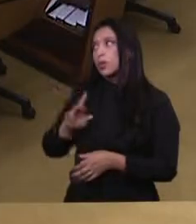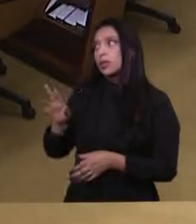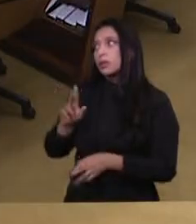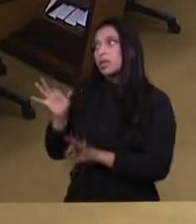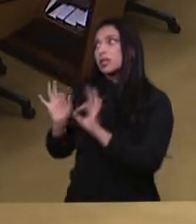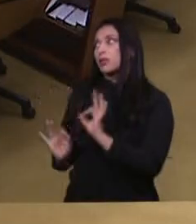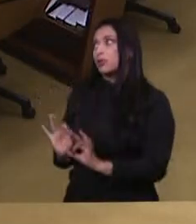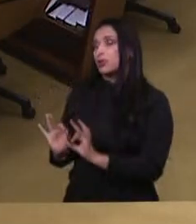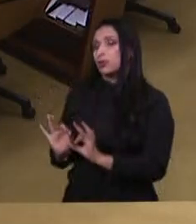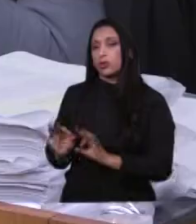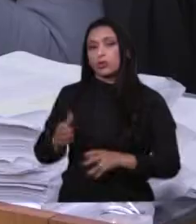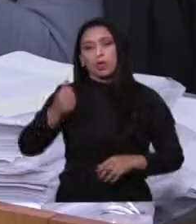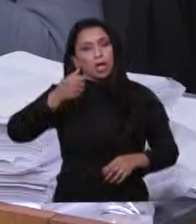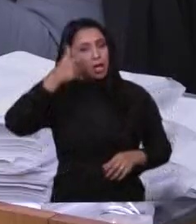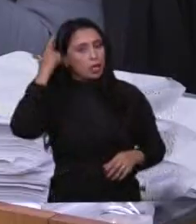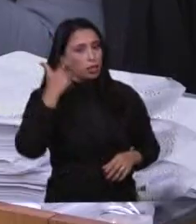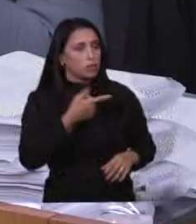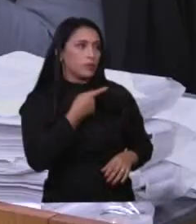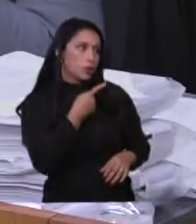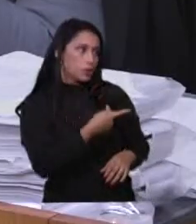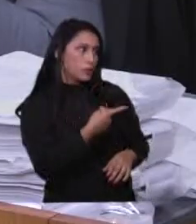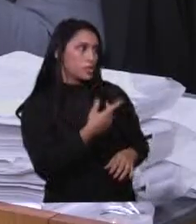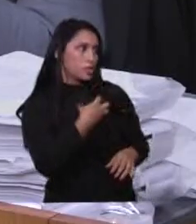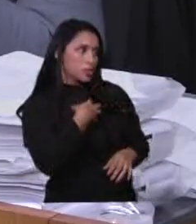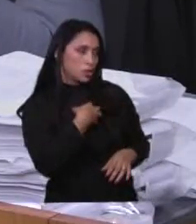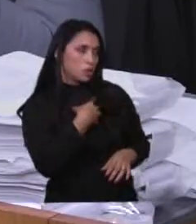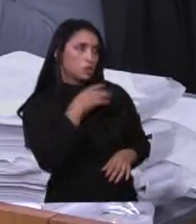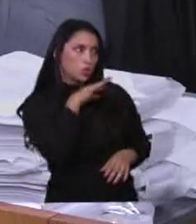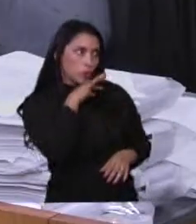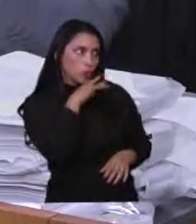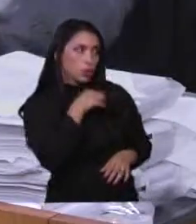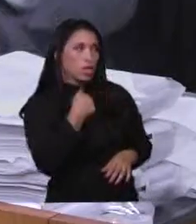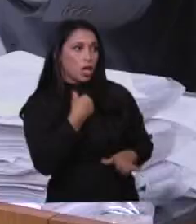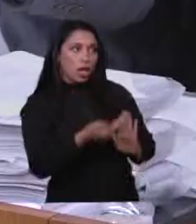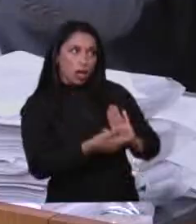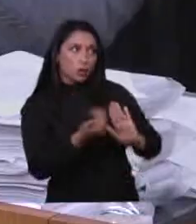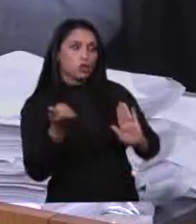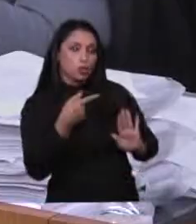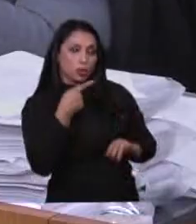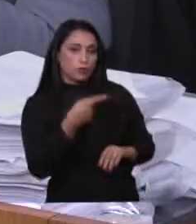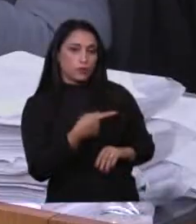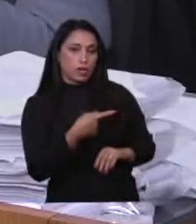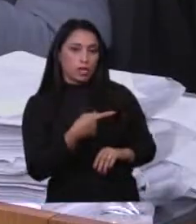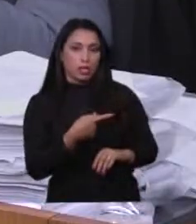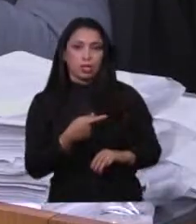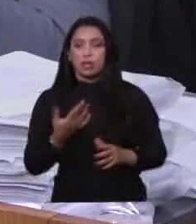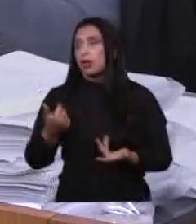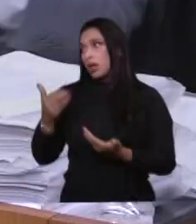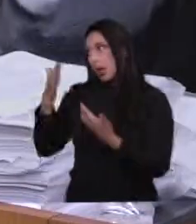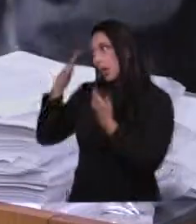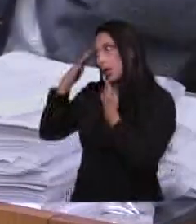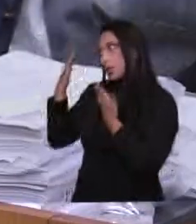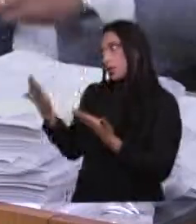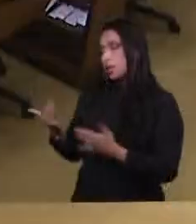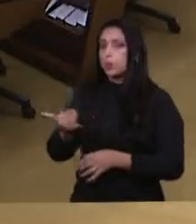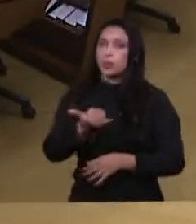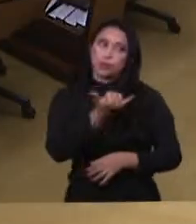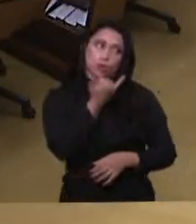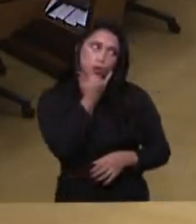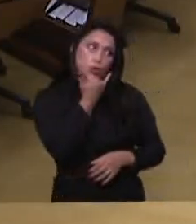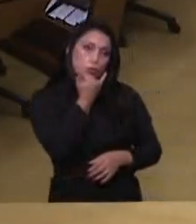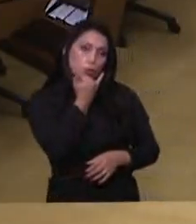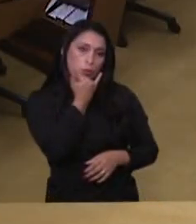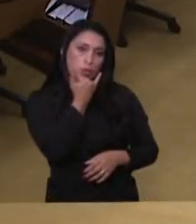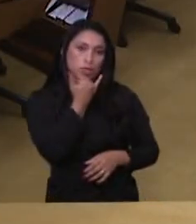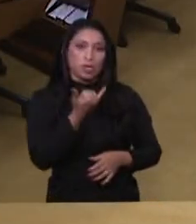Vossa Excelência se sentir ofendido, eu retiro a referência. Eu agradeço. Agradeço. E peço minhas desculpas. E se alguma